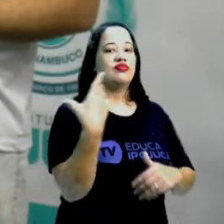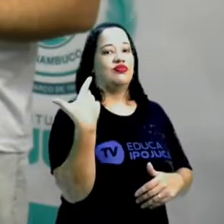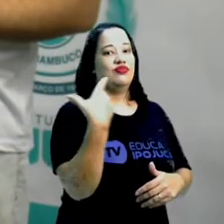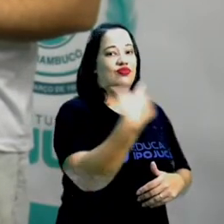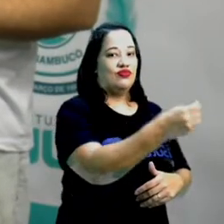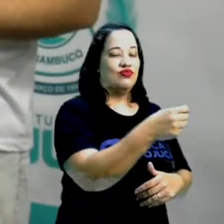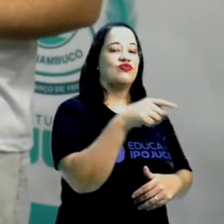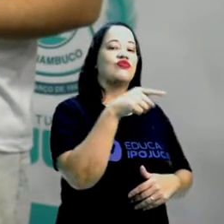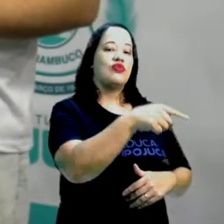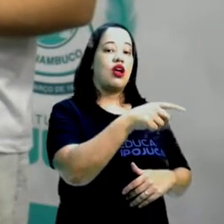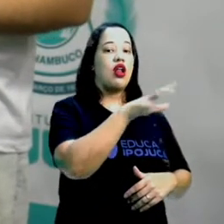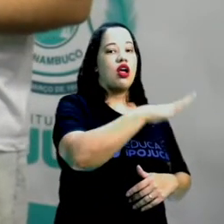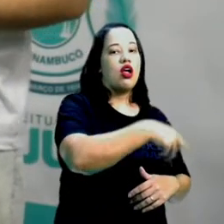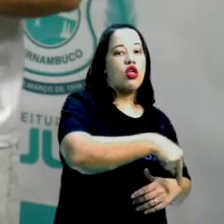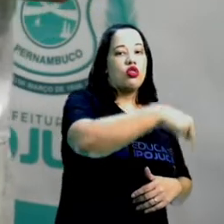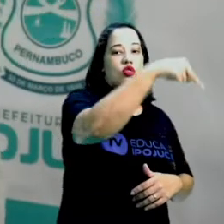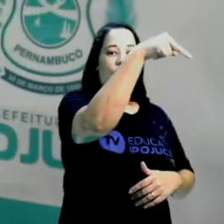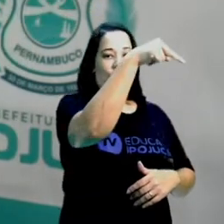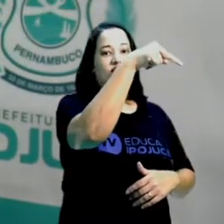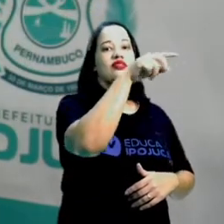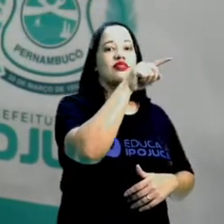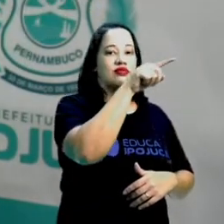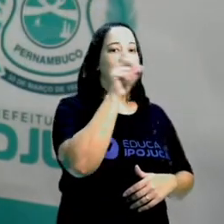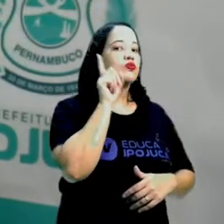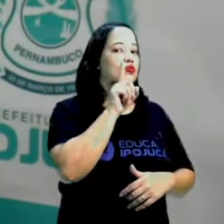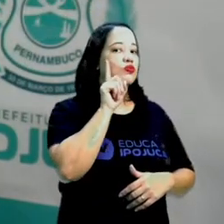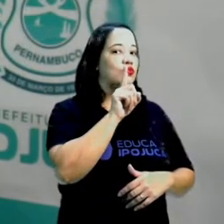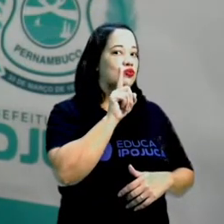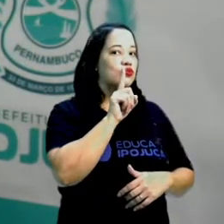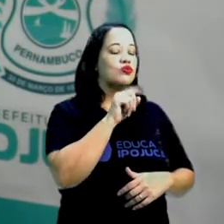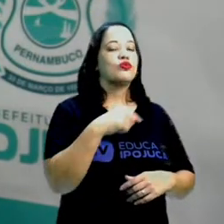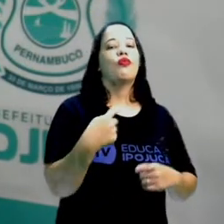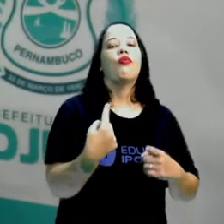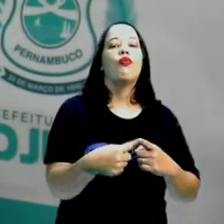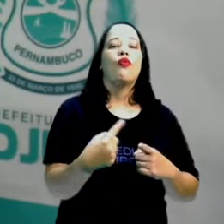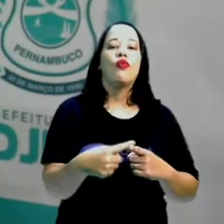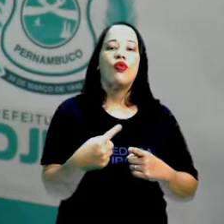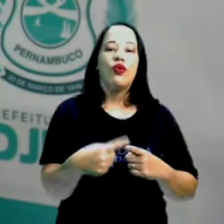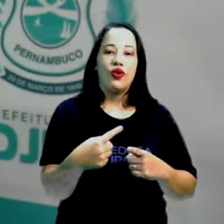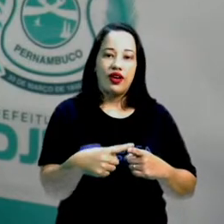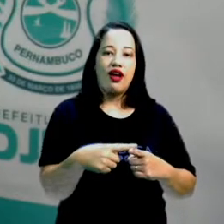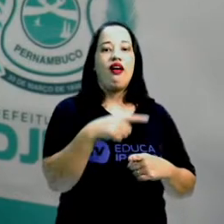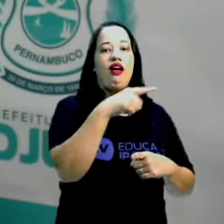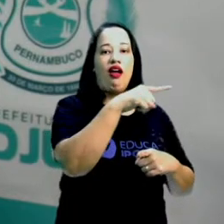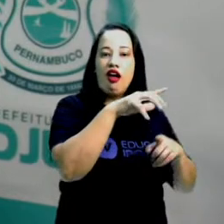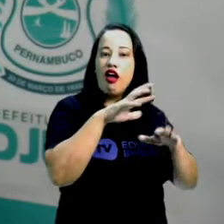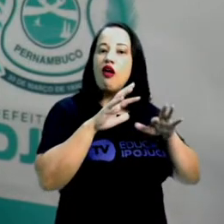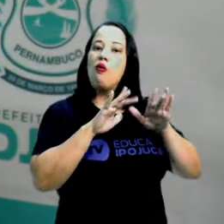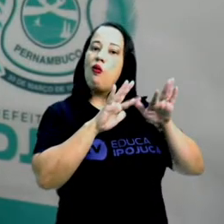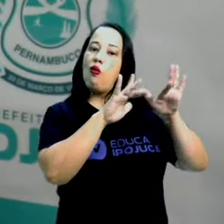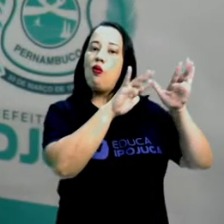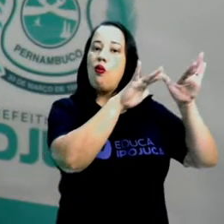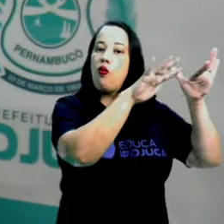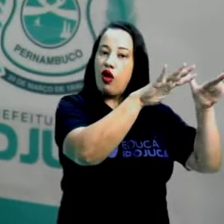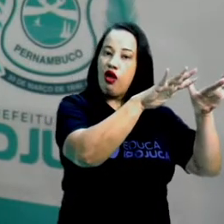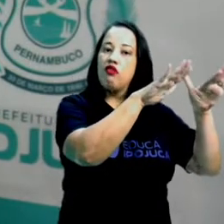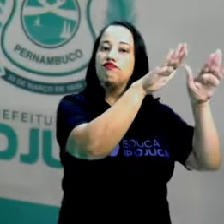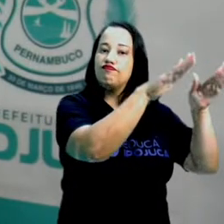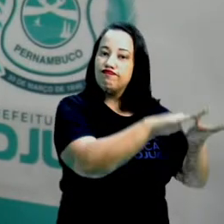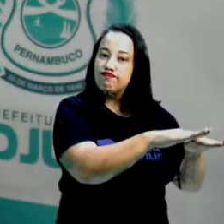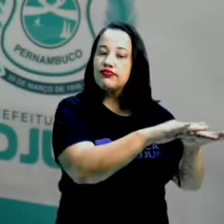ao norte, vocês estão vendo no mapa, para ocupar aquela região, colonizar aquela região,